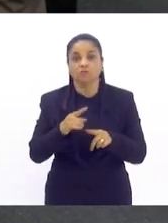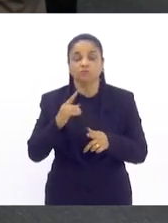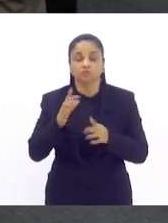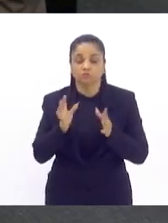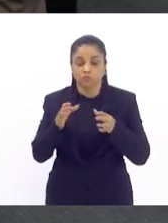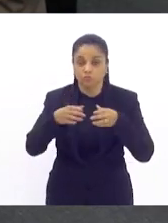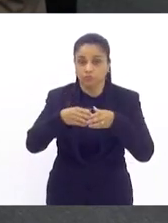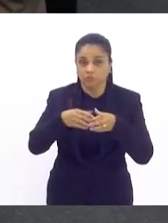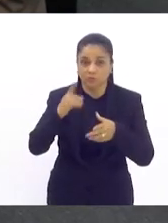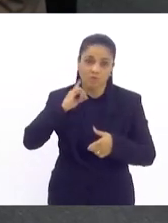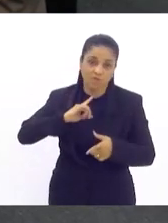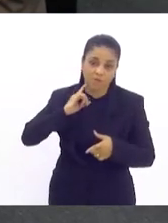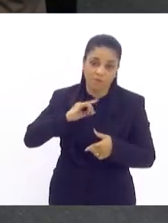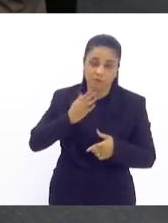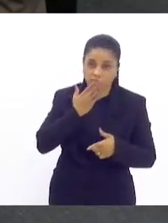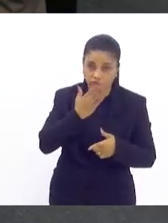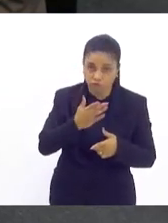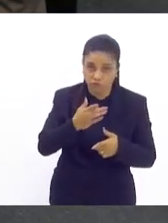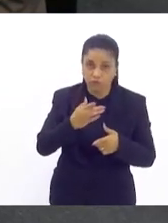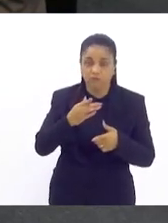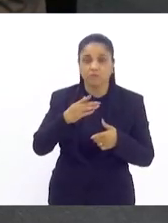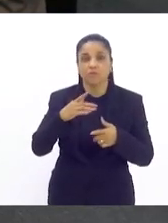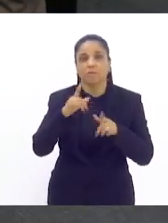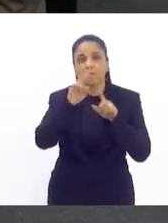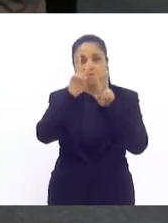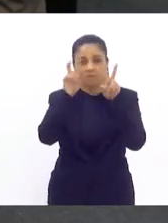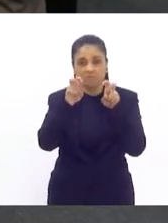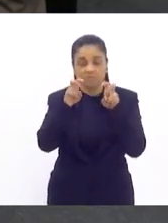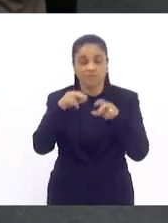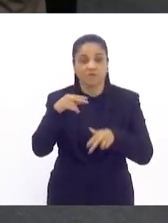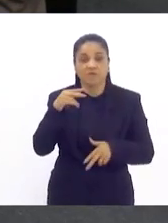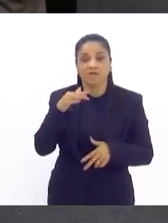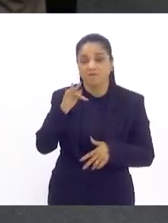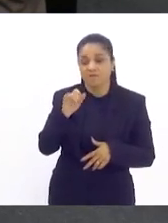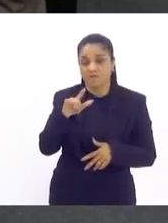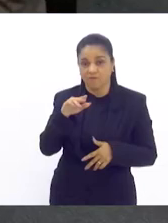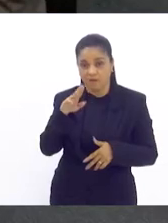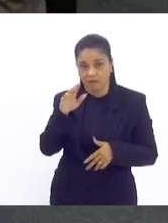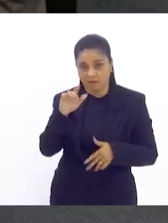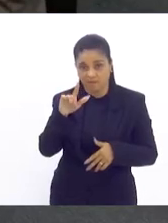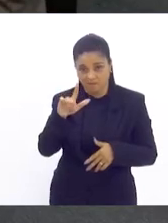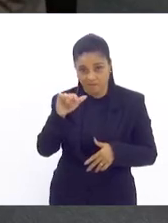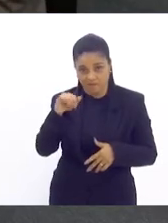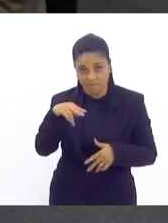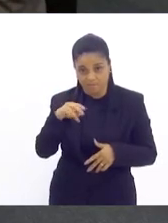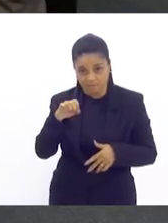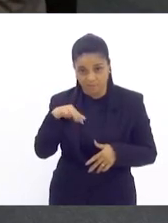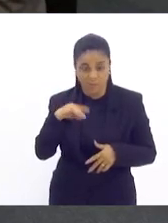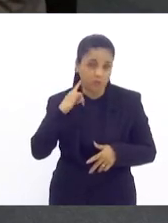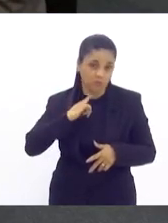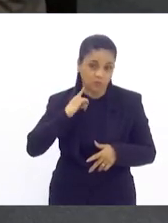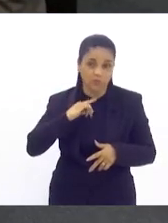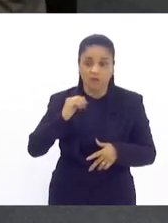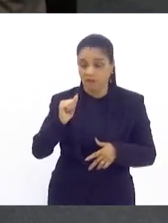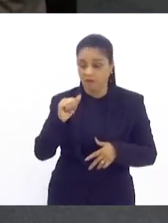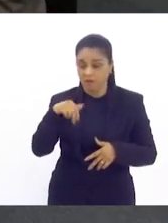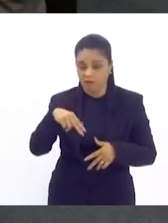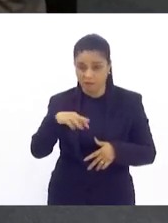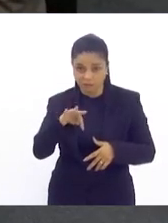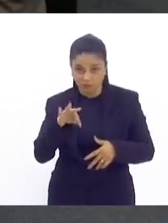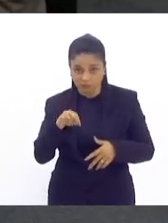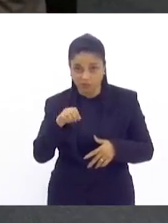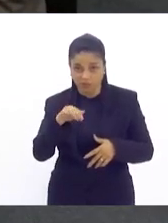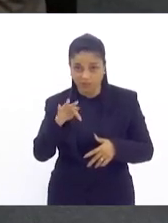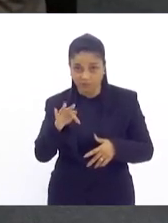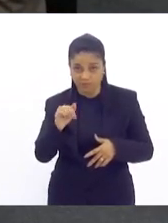dezembro eles fazem parte do grupo Flamengo antifascista o que deveria ser crime e causar punições é quem defende o fascismo